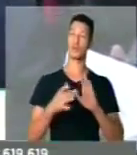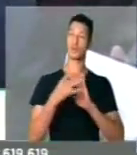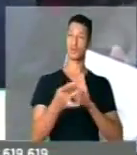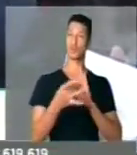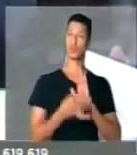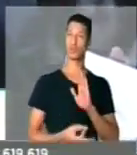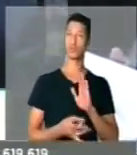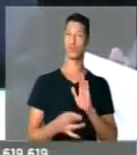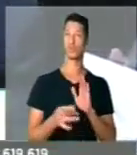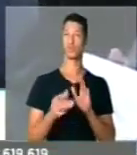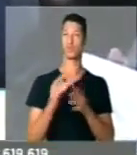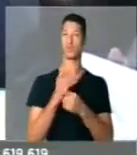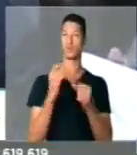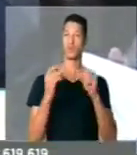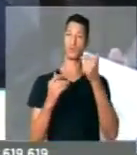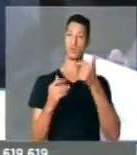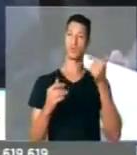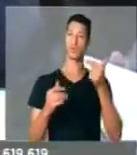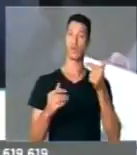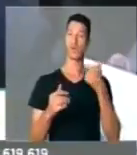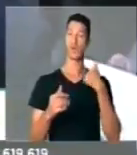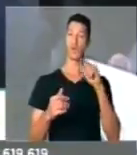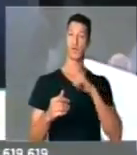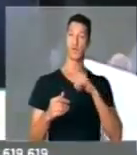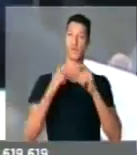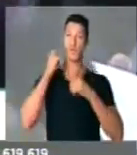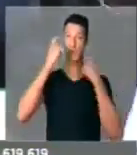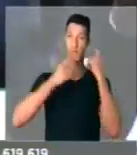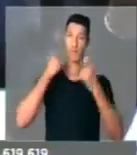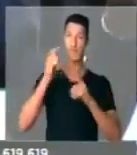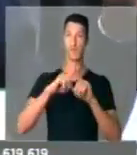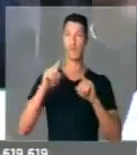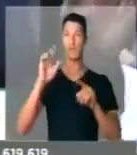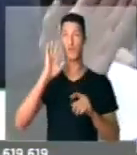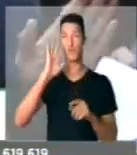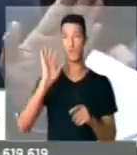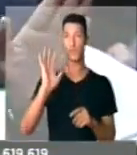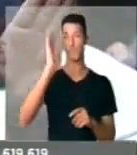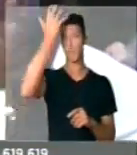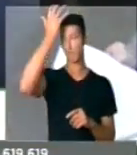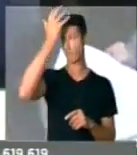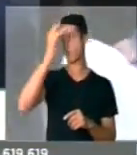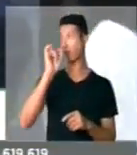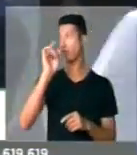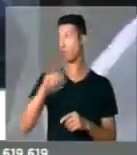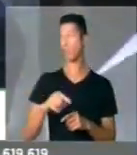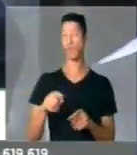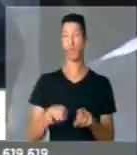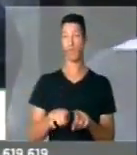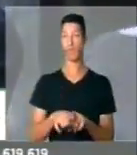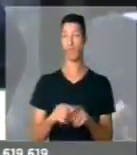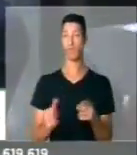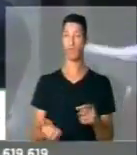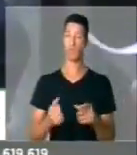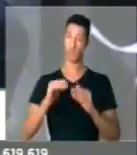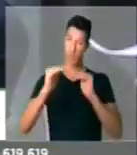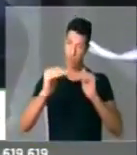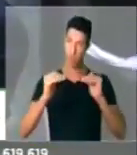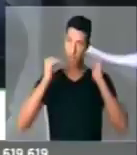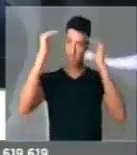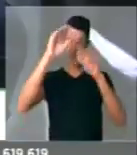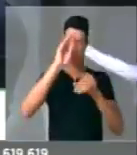destaque ao artigo 2º. Eu tinha uma preocupação, mas que foi resolvida, que era, no afã